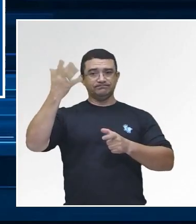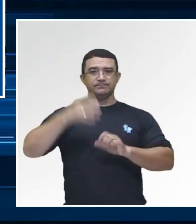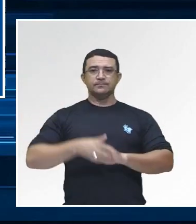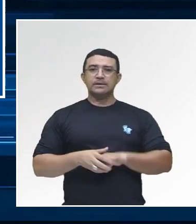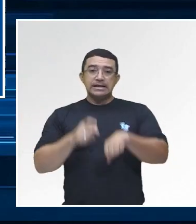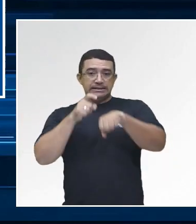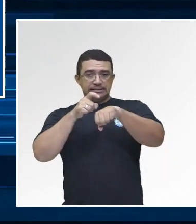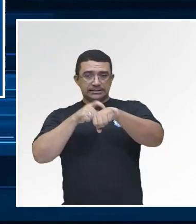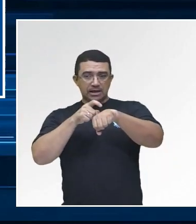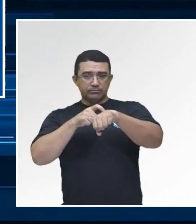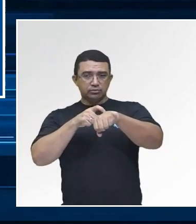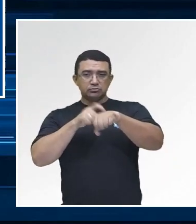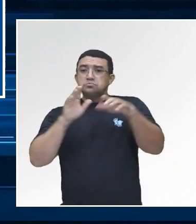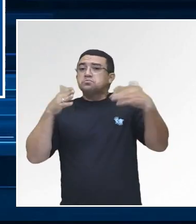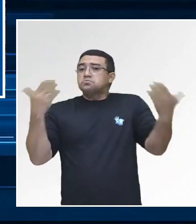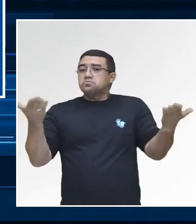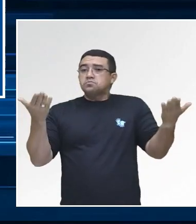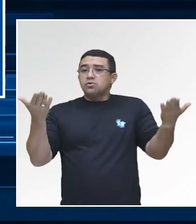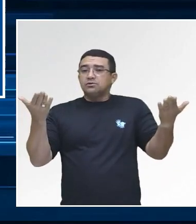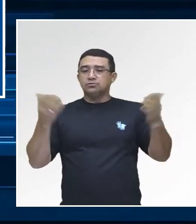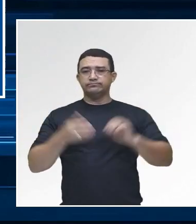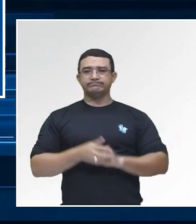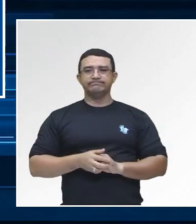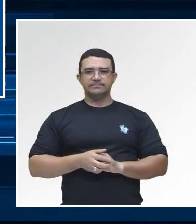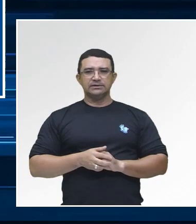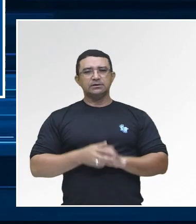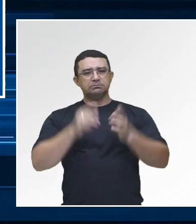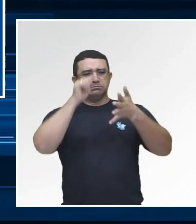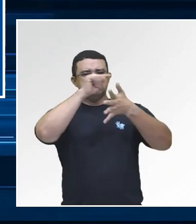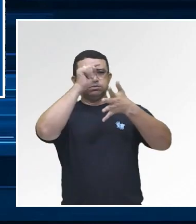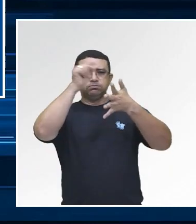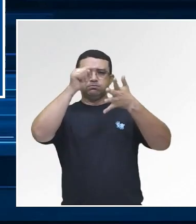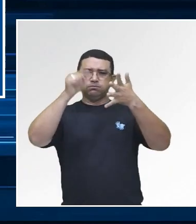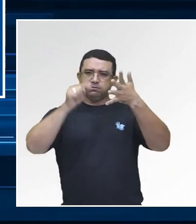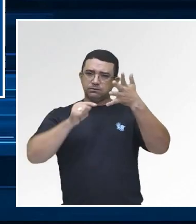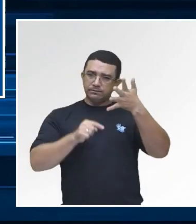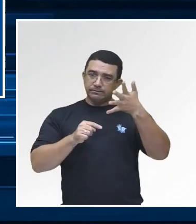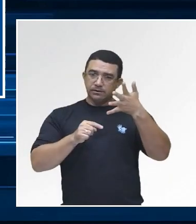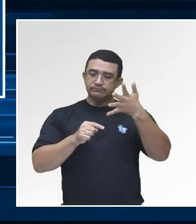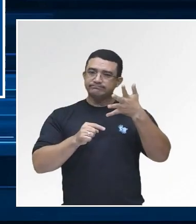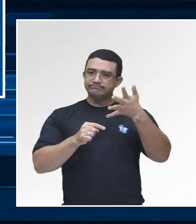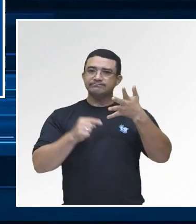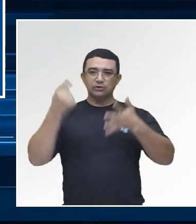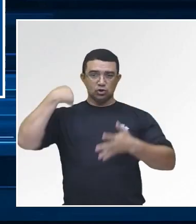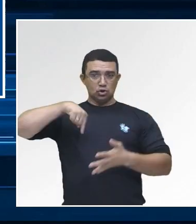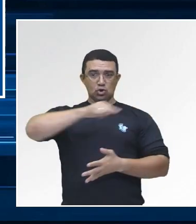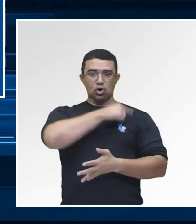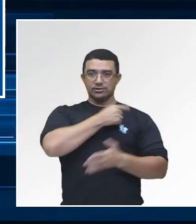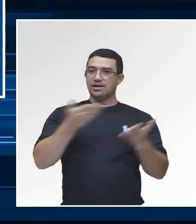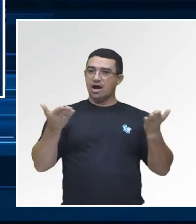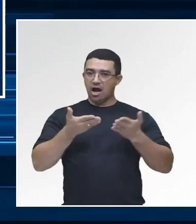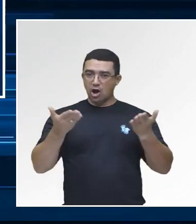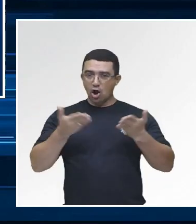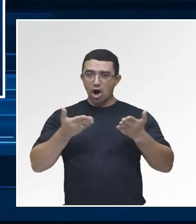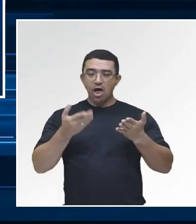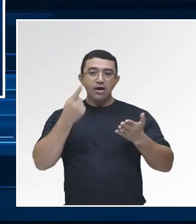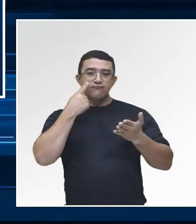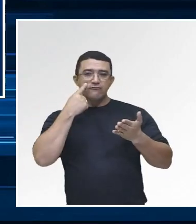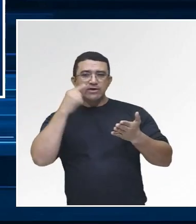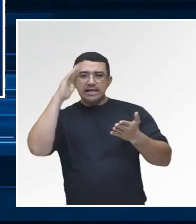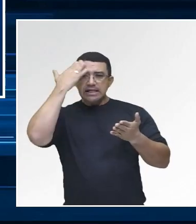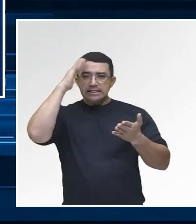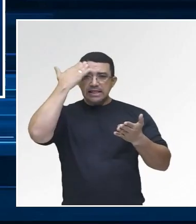tempo quando. Então, todos esses elementos nós iremos agora compreender passo